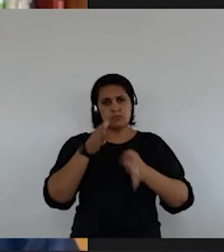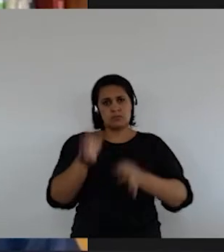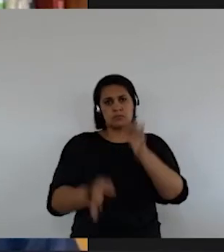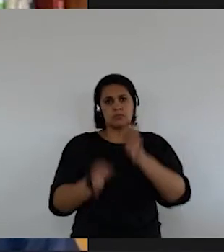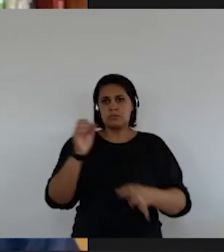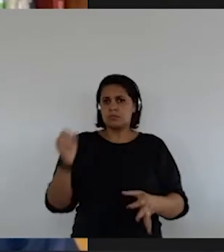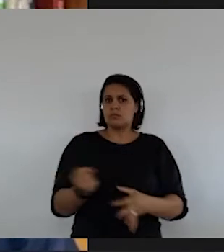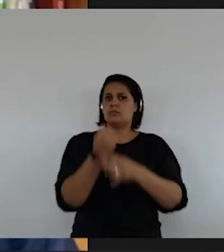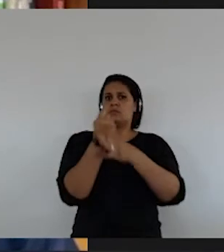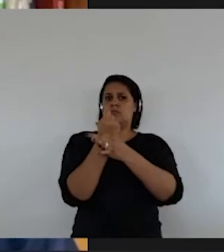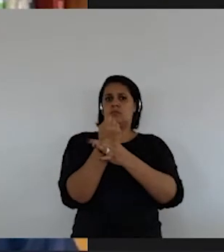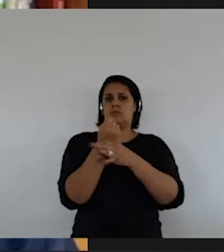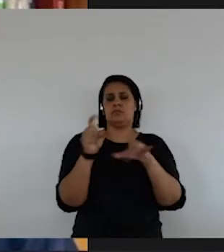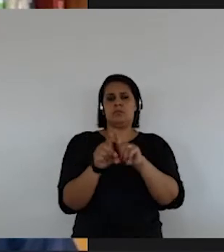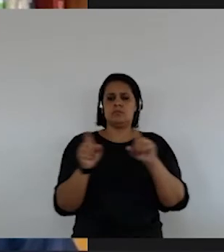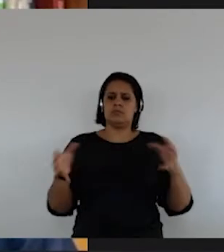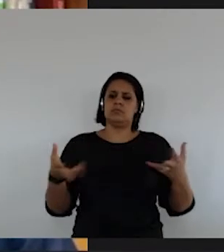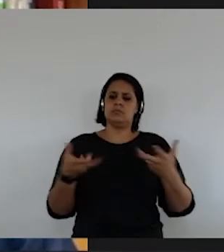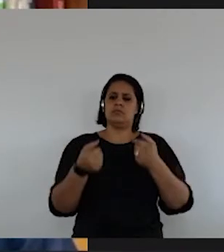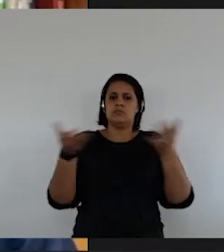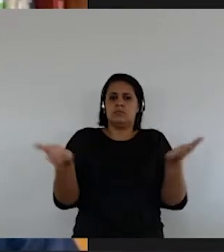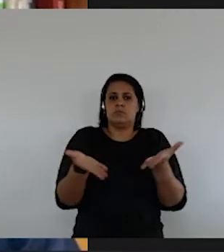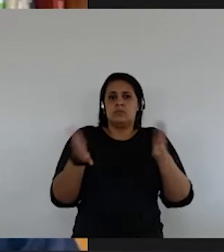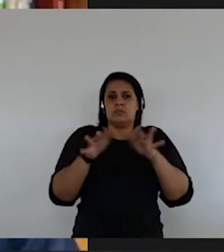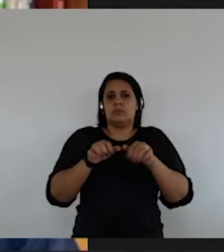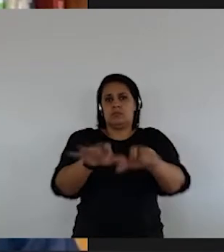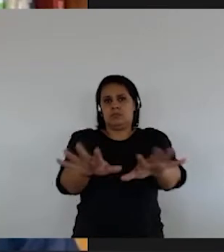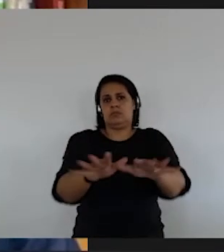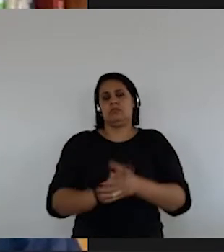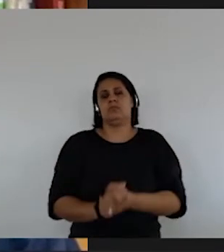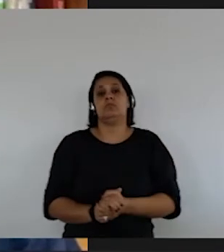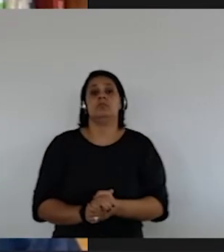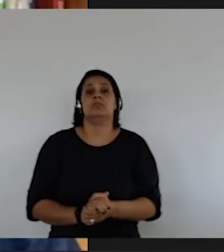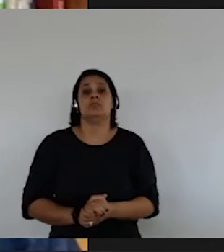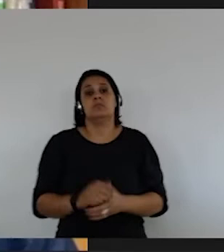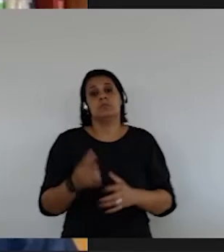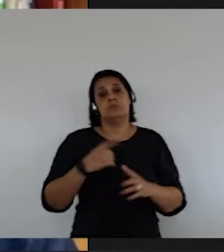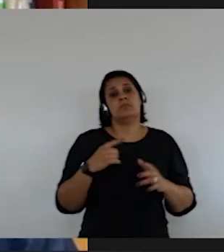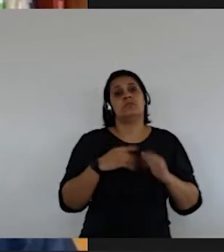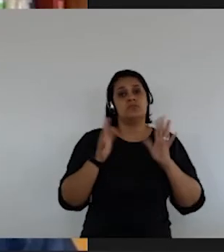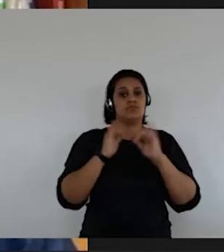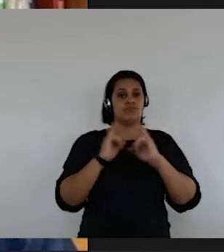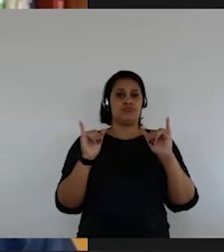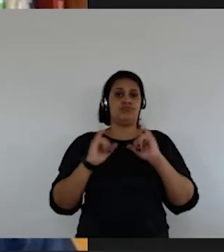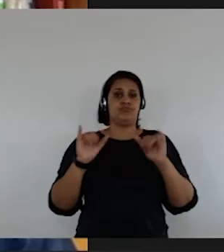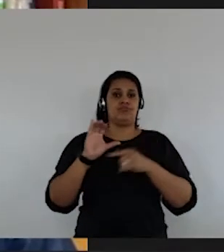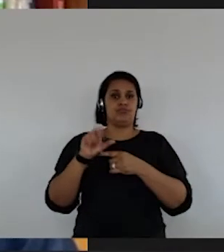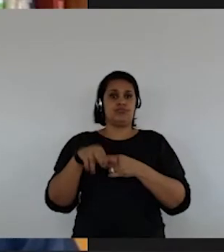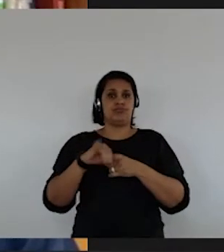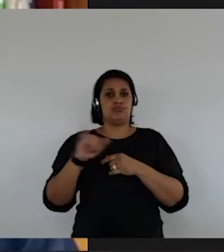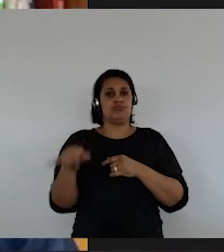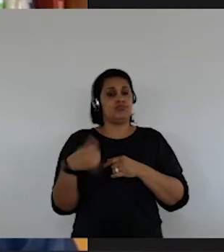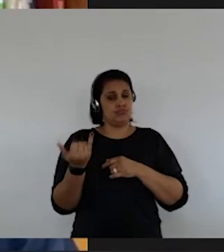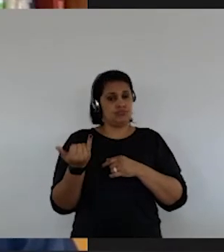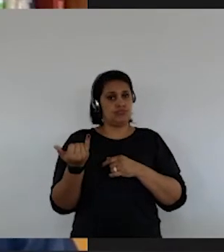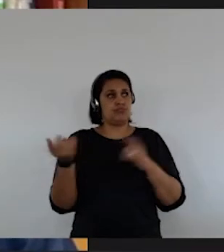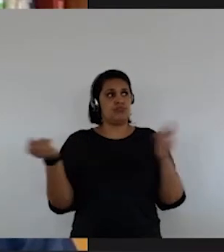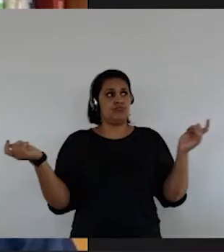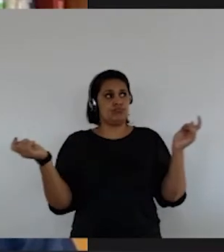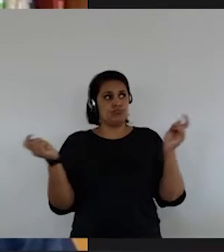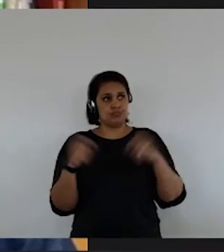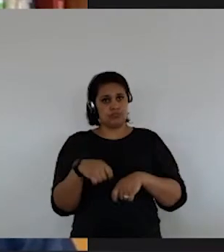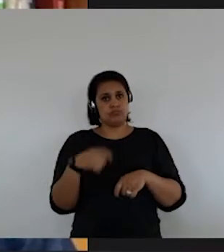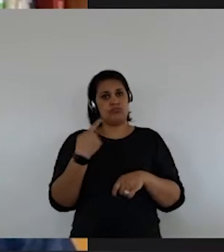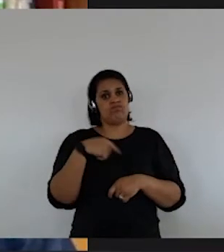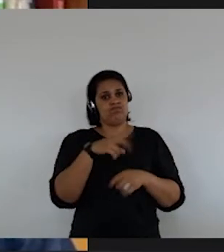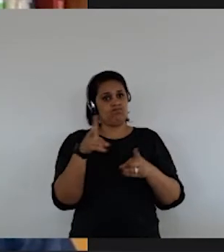segura e eficiente no contexto pandêmico. E, de acordo com as notícias veiculadas pelo CNJ, é possível